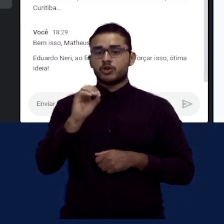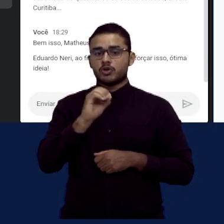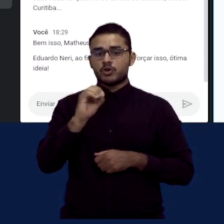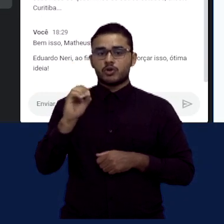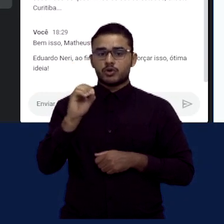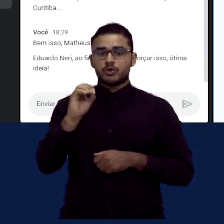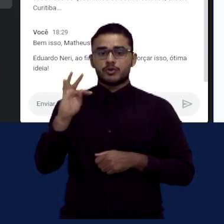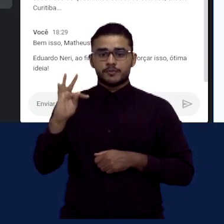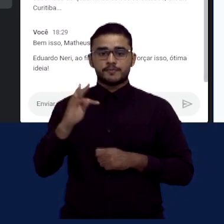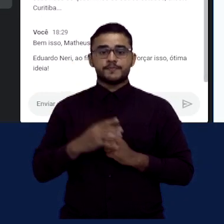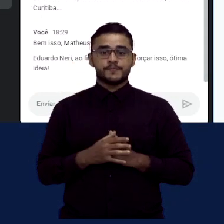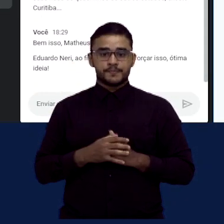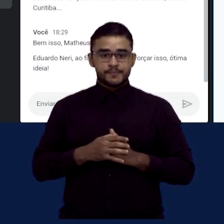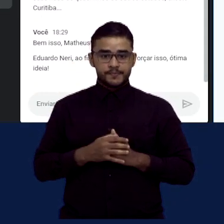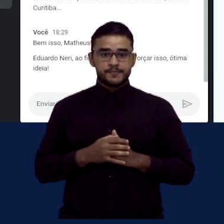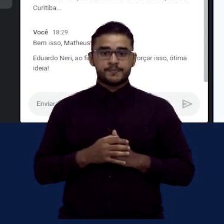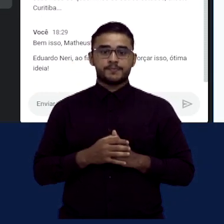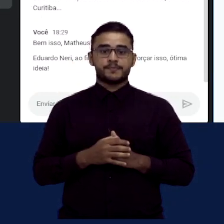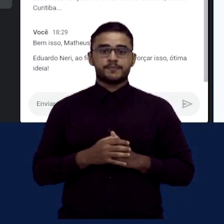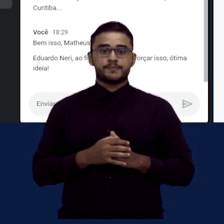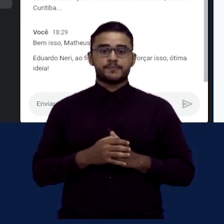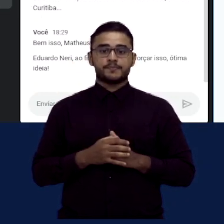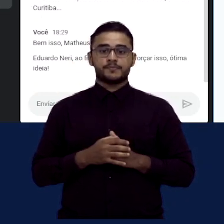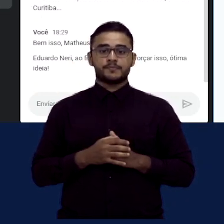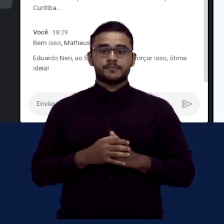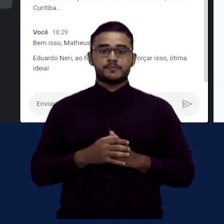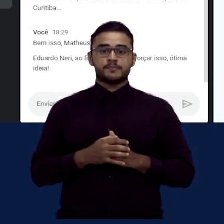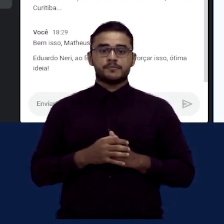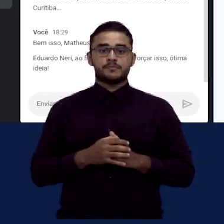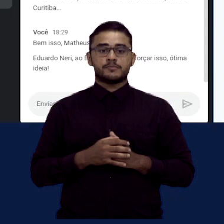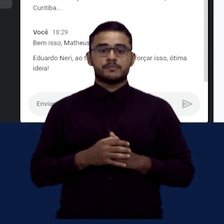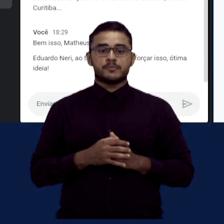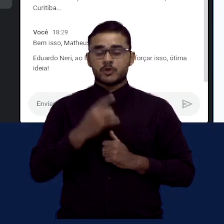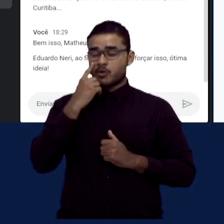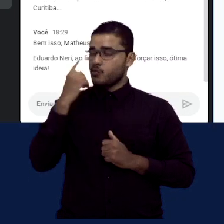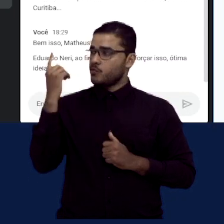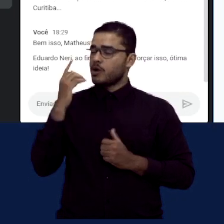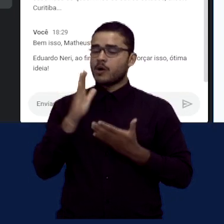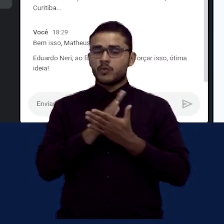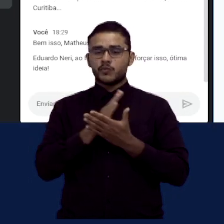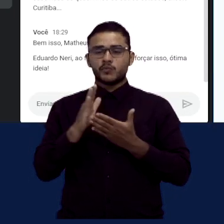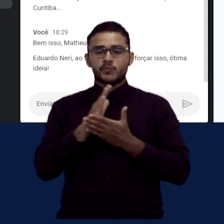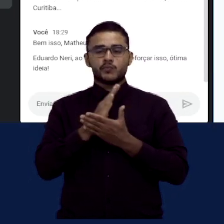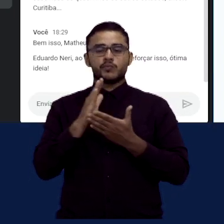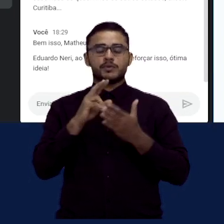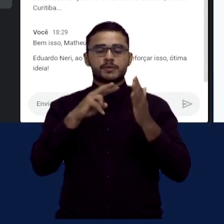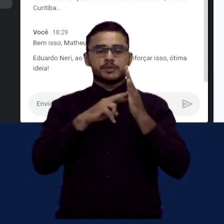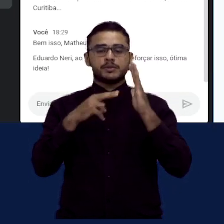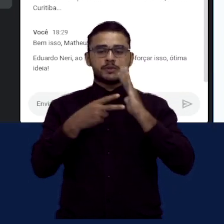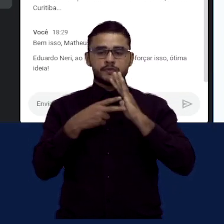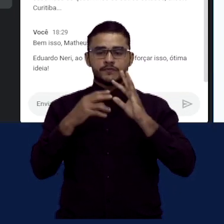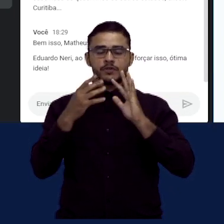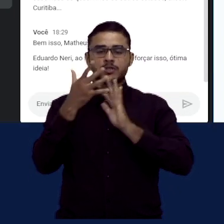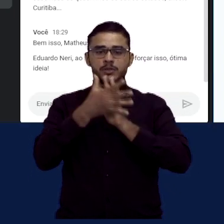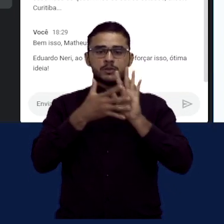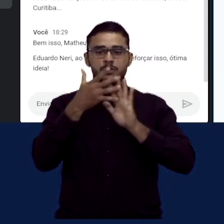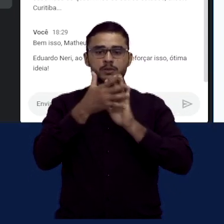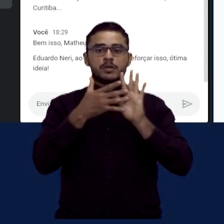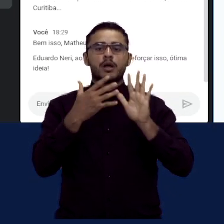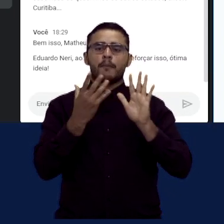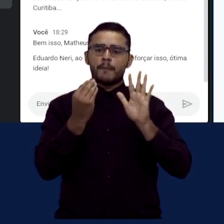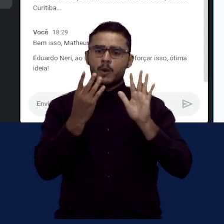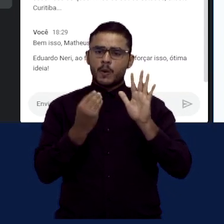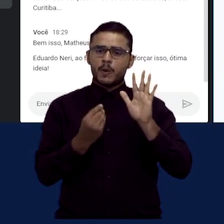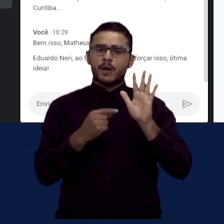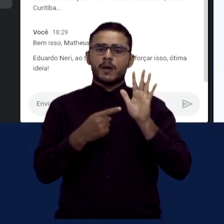certo? E aí eu adaptei um pouco a definição dele, inclusive hoje em dia ele é um autor que ele é muito